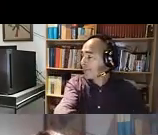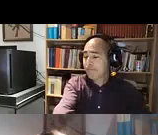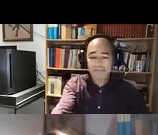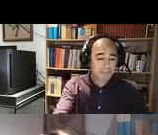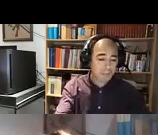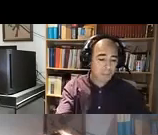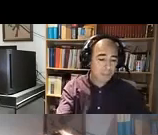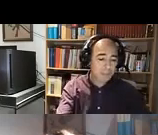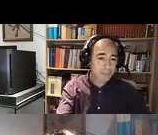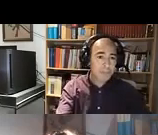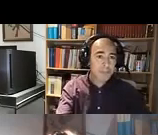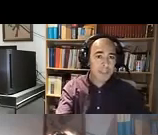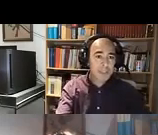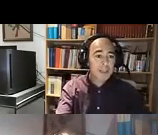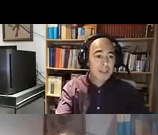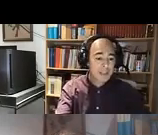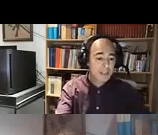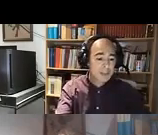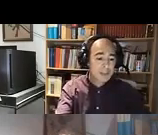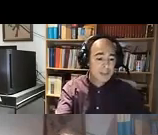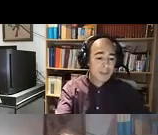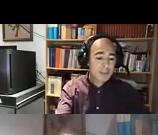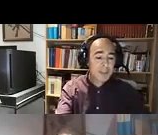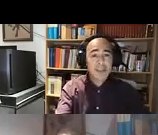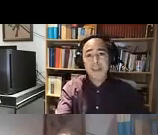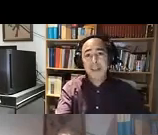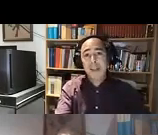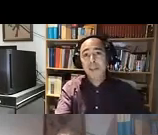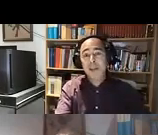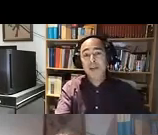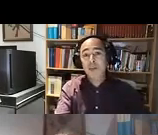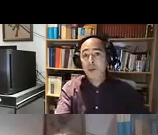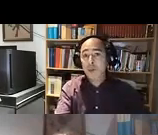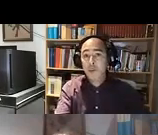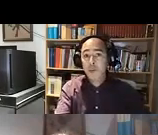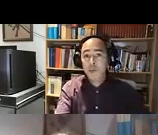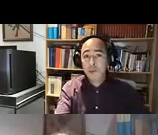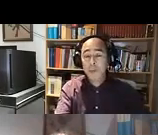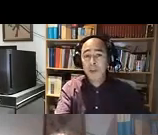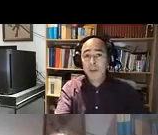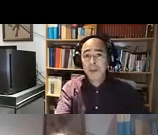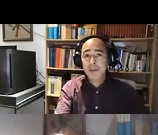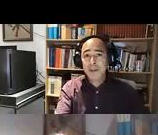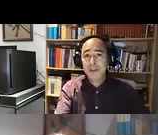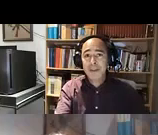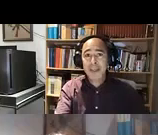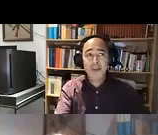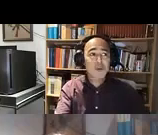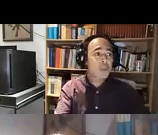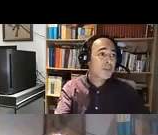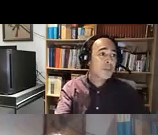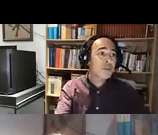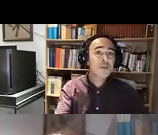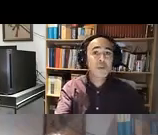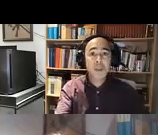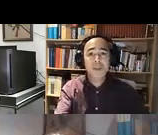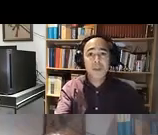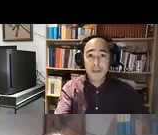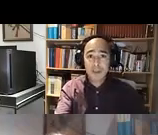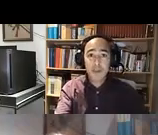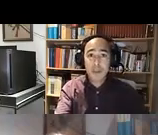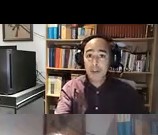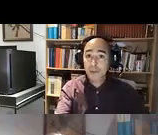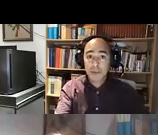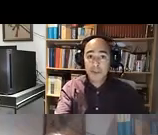temos que o nosso próprio consumo Exatamente exatamente enviar pagamos por nossos para consumo por ela disse ou seja quem é que nos paga por